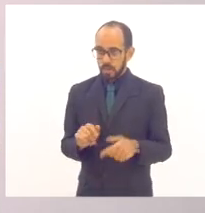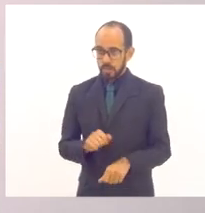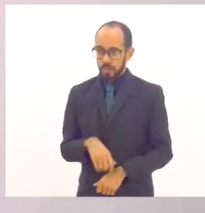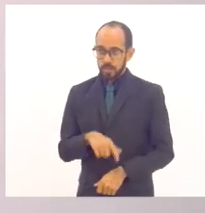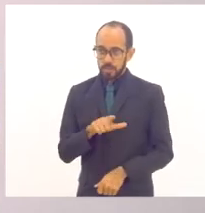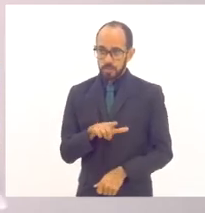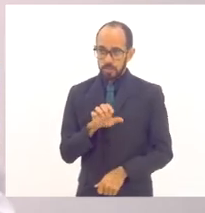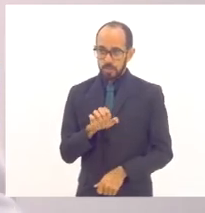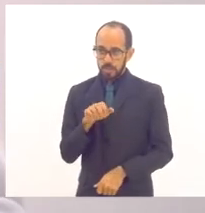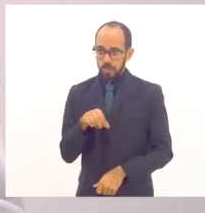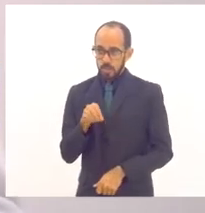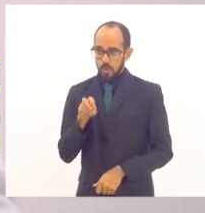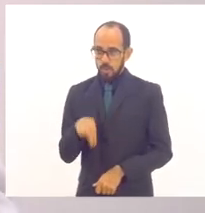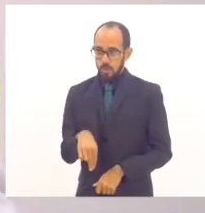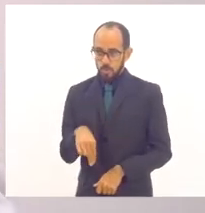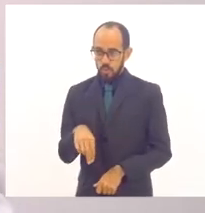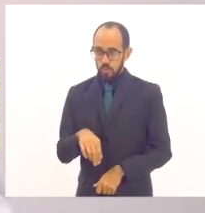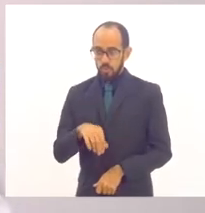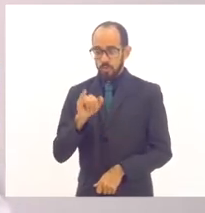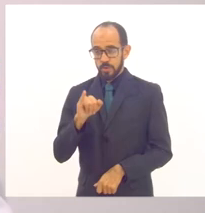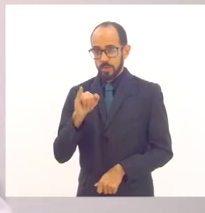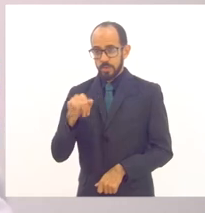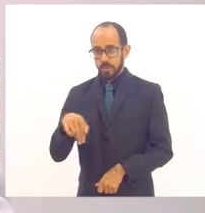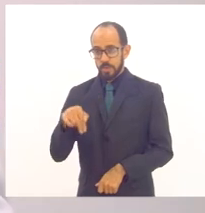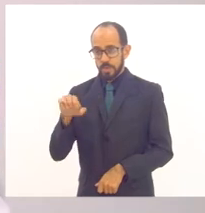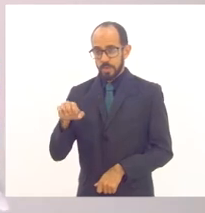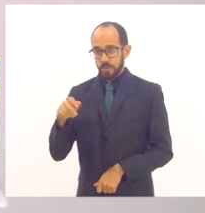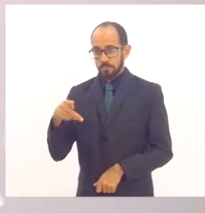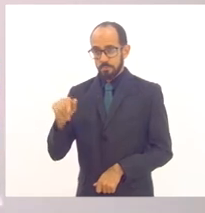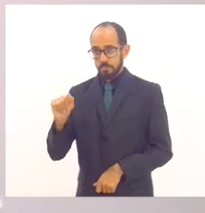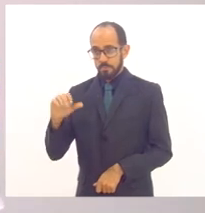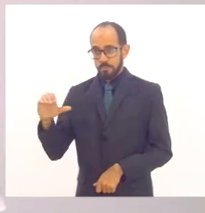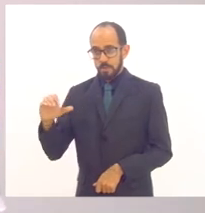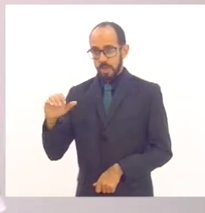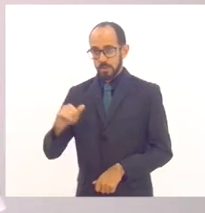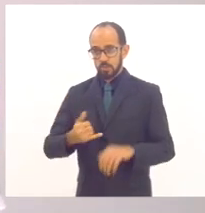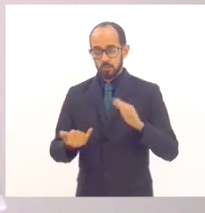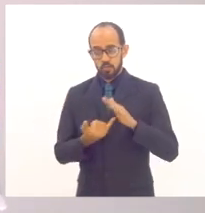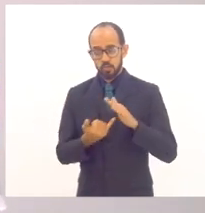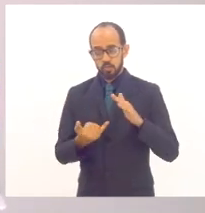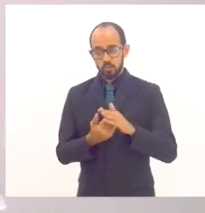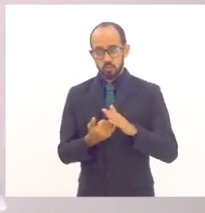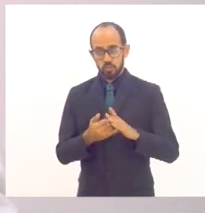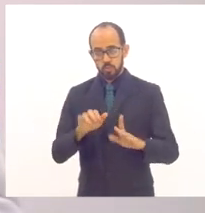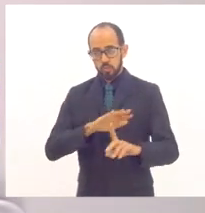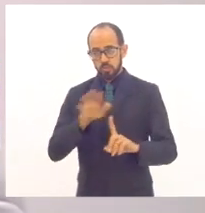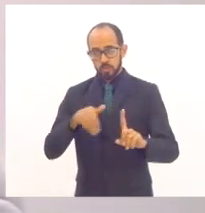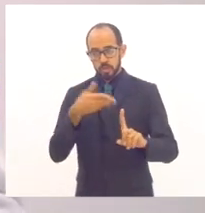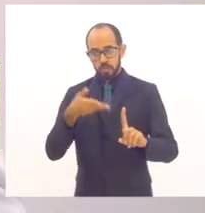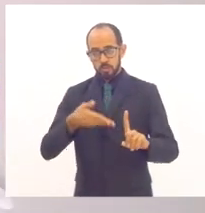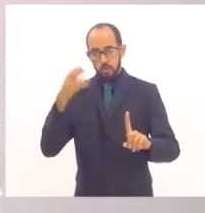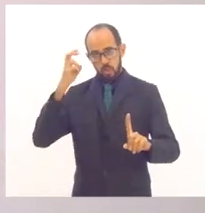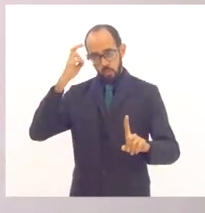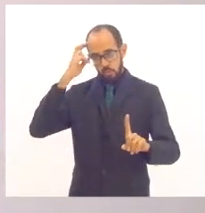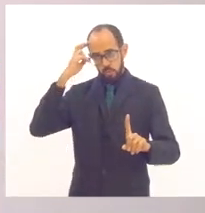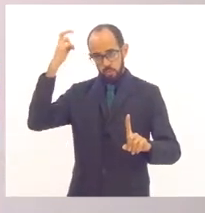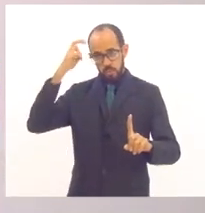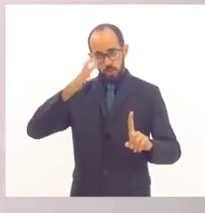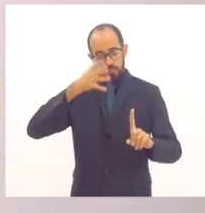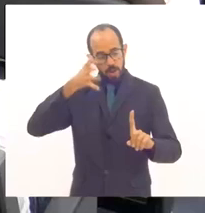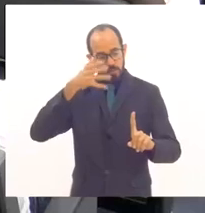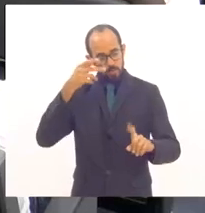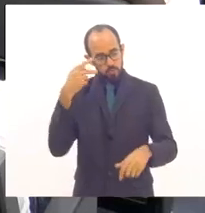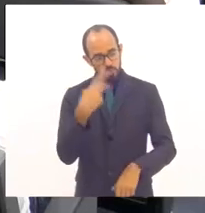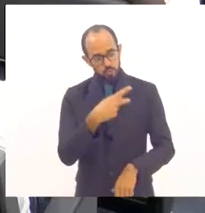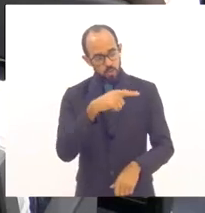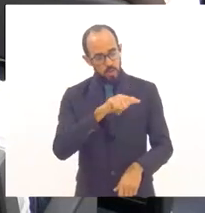Leon Araújo, do INEPAC, que está aqui do meu lado, o Instituto Estadual do Patrimônio Cultural. A palavra é sua, Leon